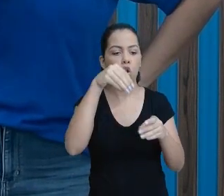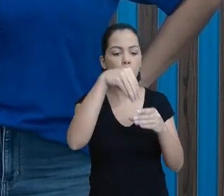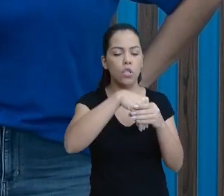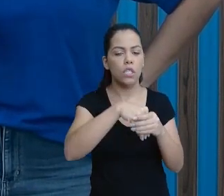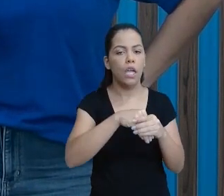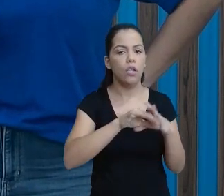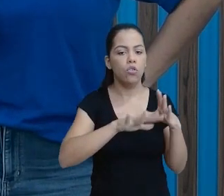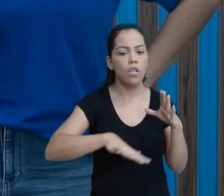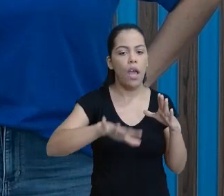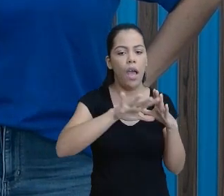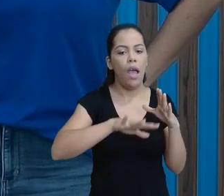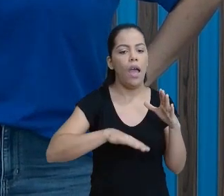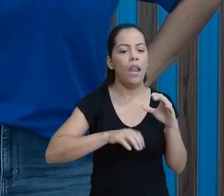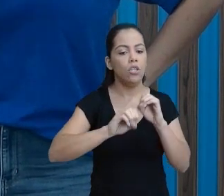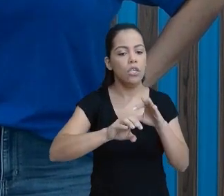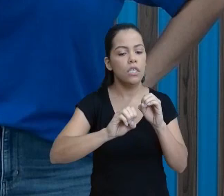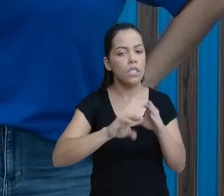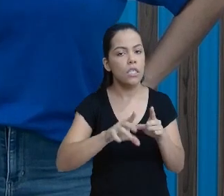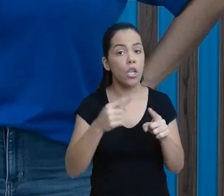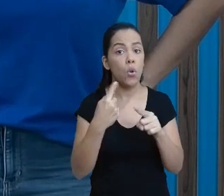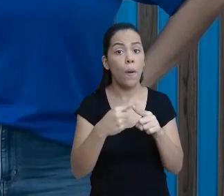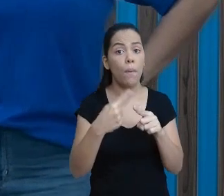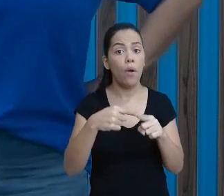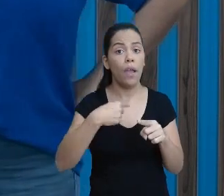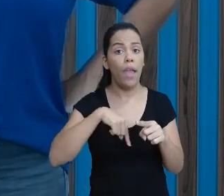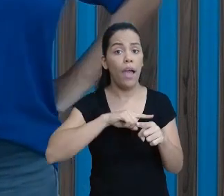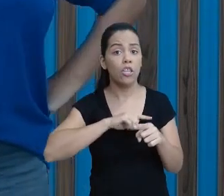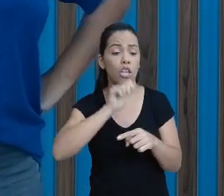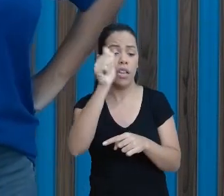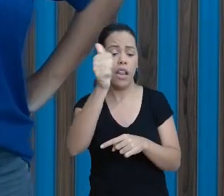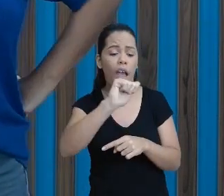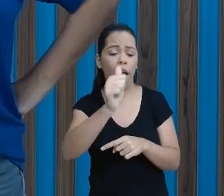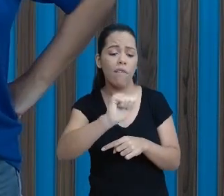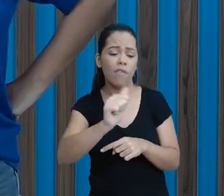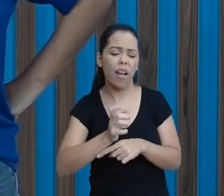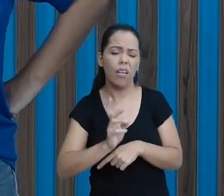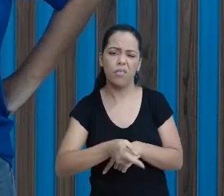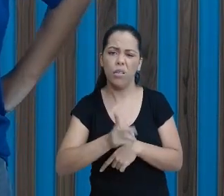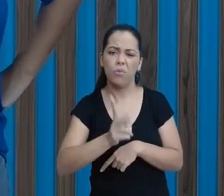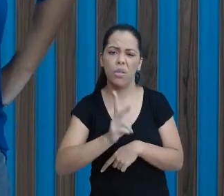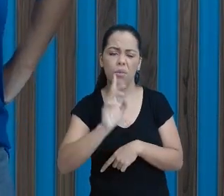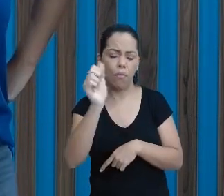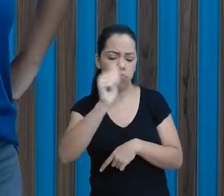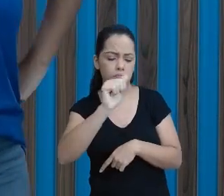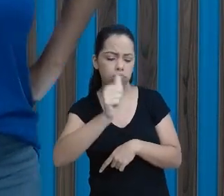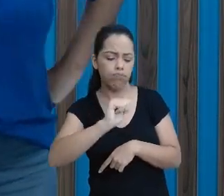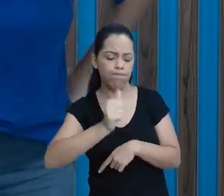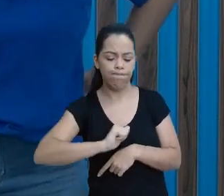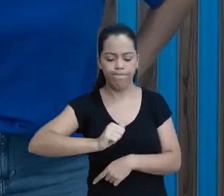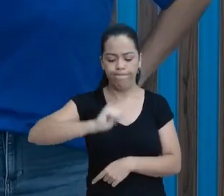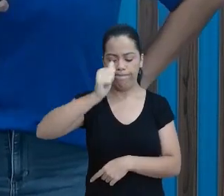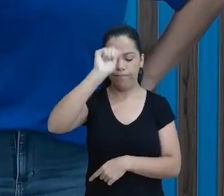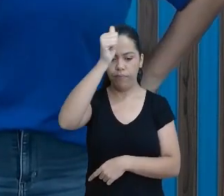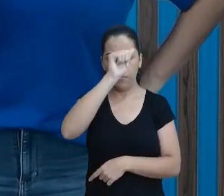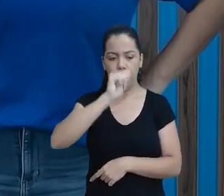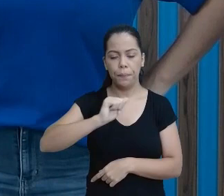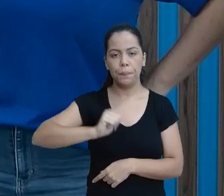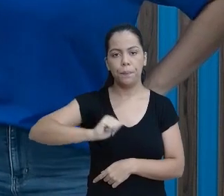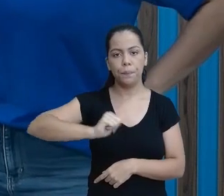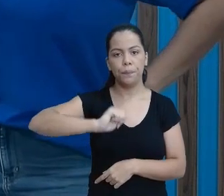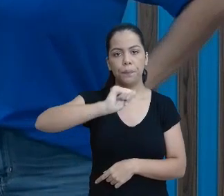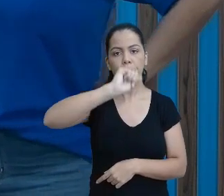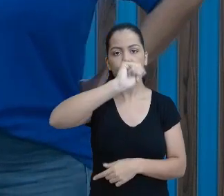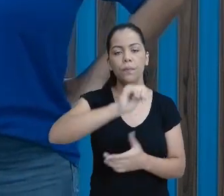Por quê? Porque a gente acaba sendo avaliado constantemente por isso. Então, para vocês, pode não fazer